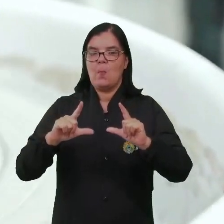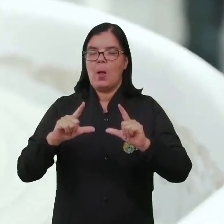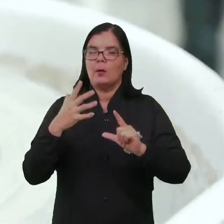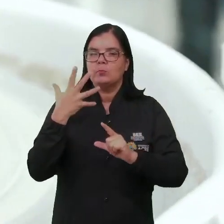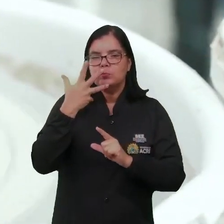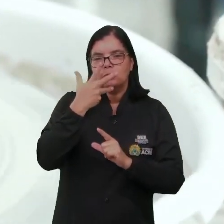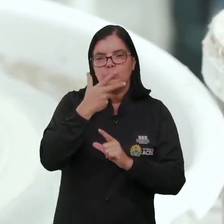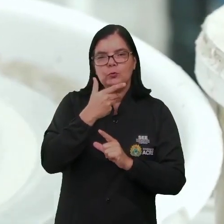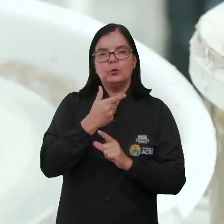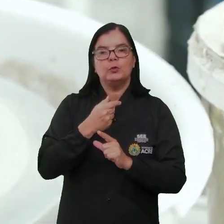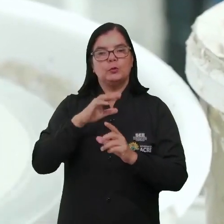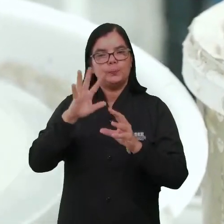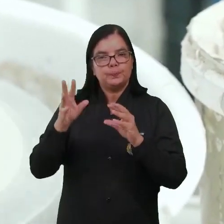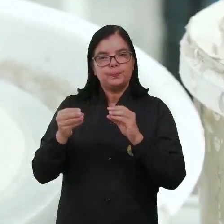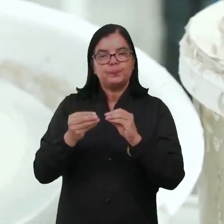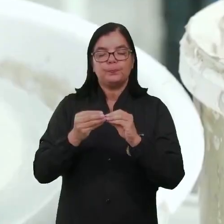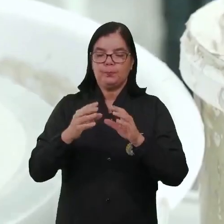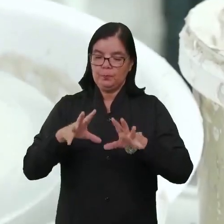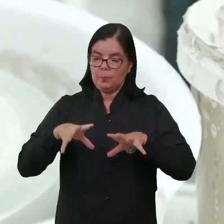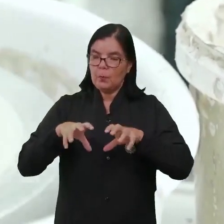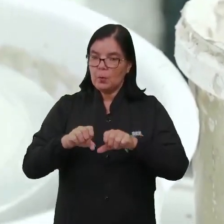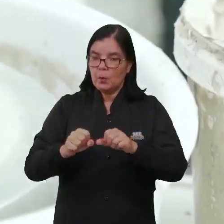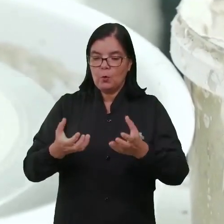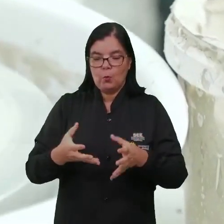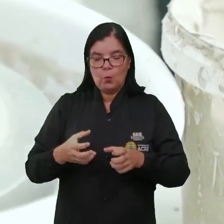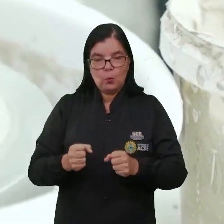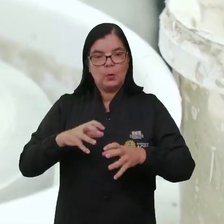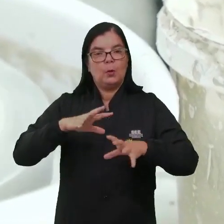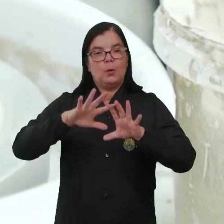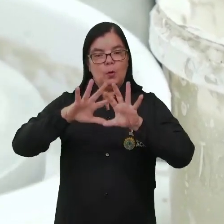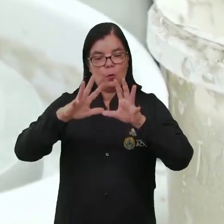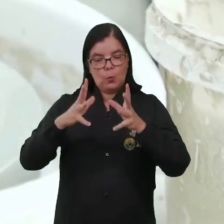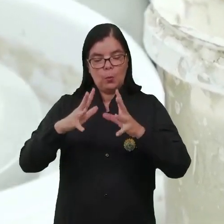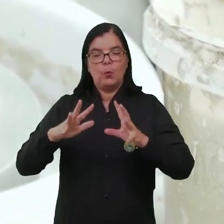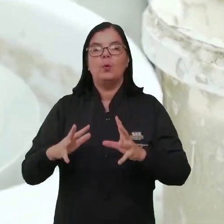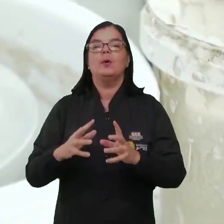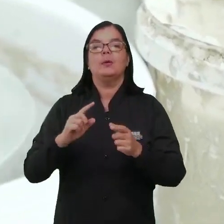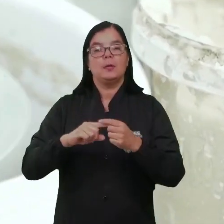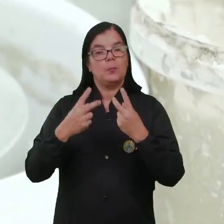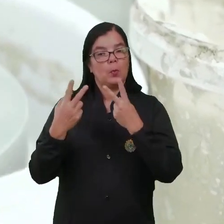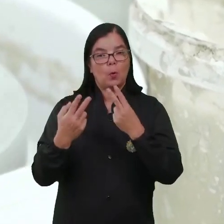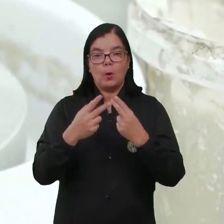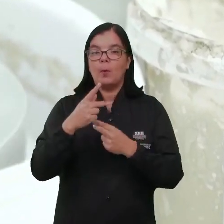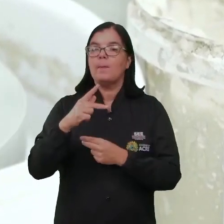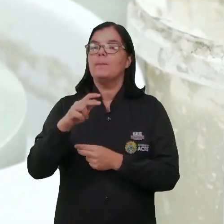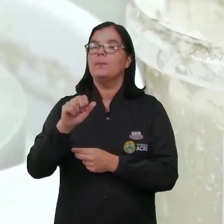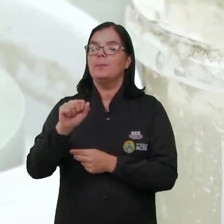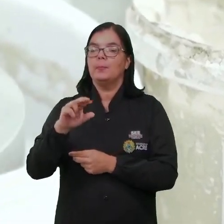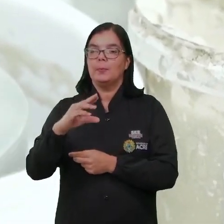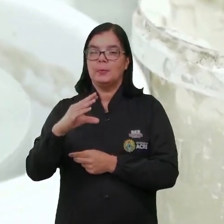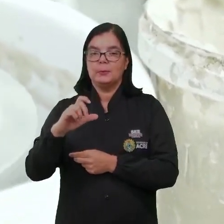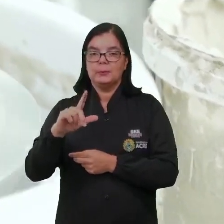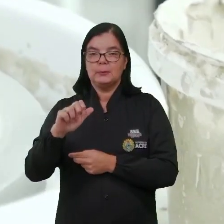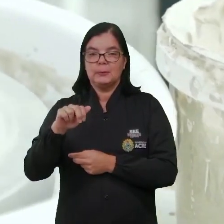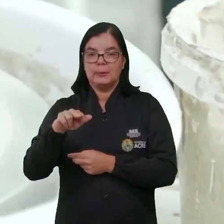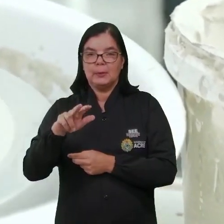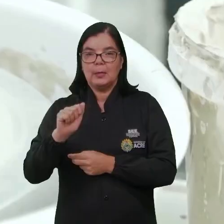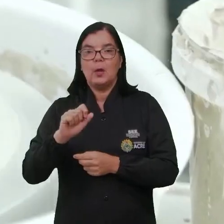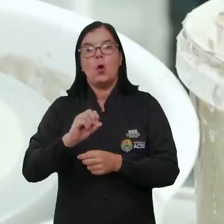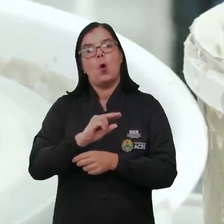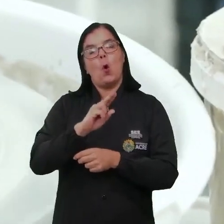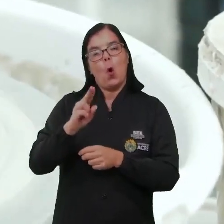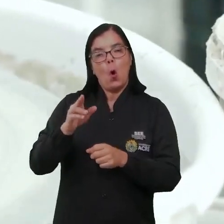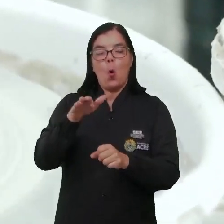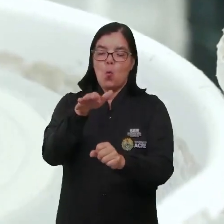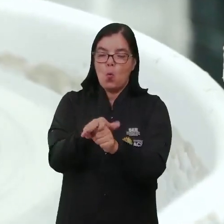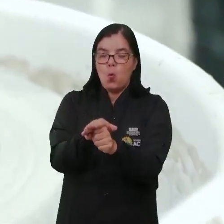fino. Elas vão incluir ali as cerâmicas, né, que pode ser as porcelanas, e também a cerâmica sanitária, ali, o